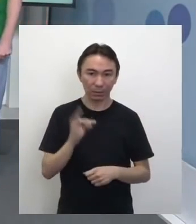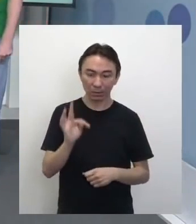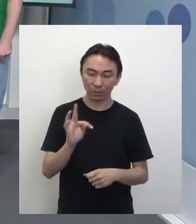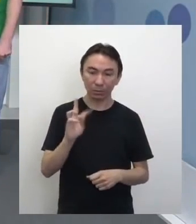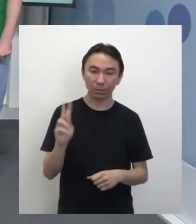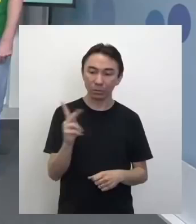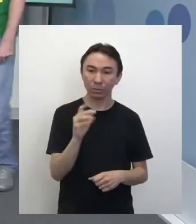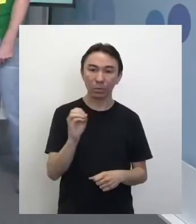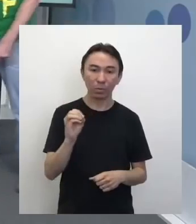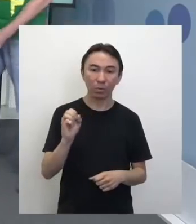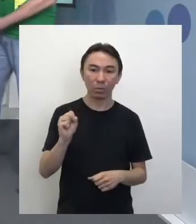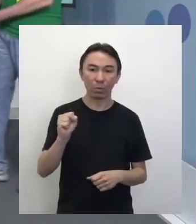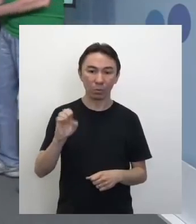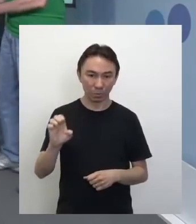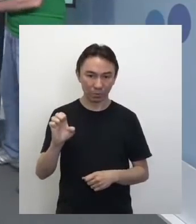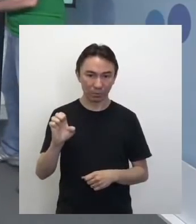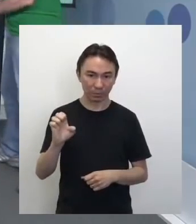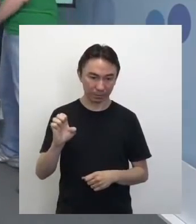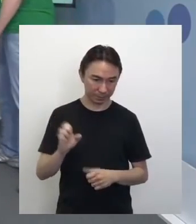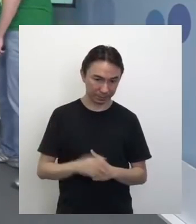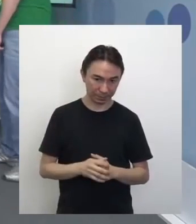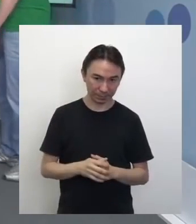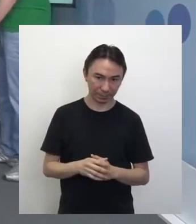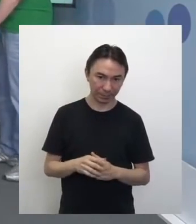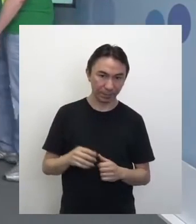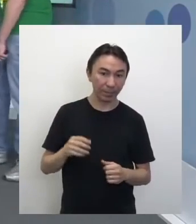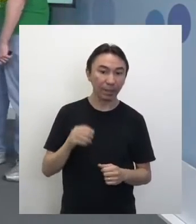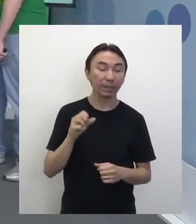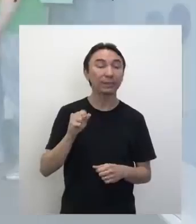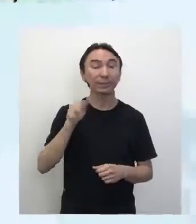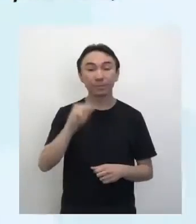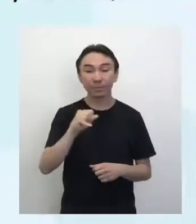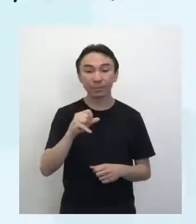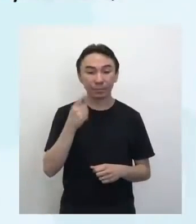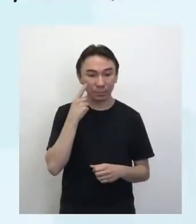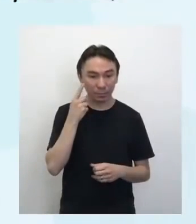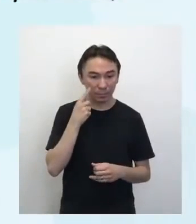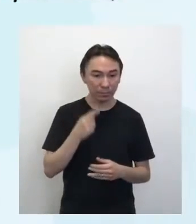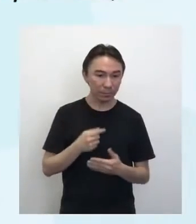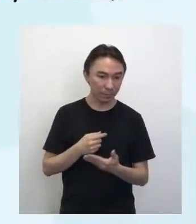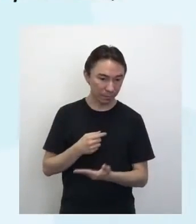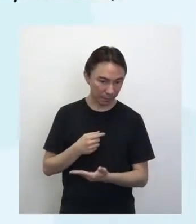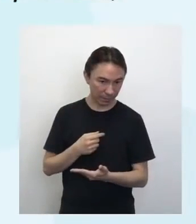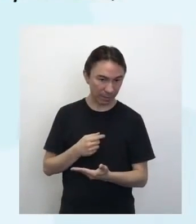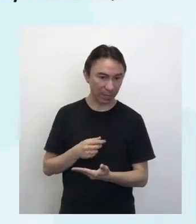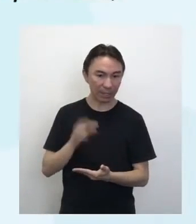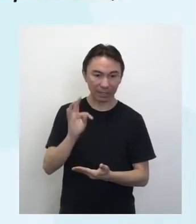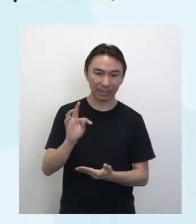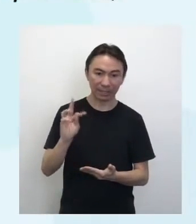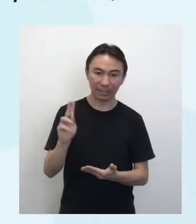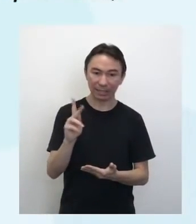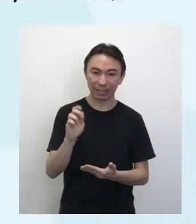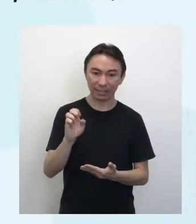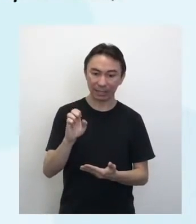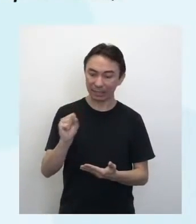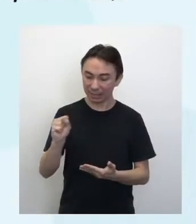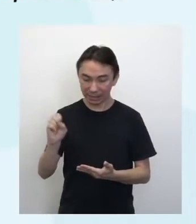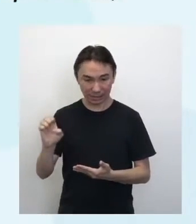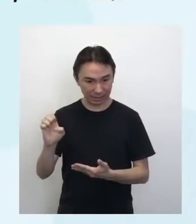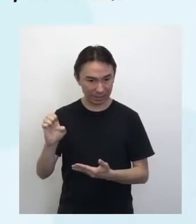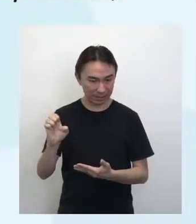de pão 12 perto para pão Se tiver perto a gente no plural vai usar um bis e